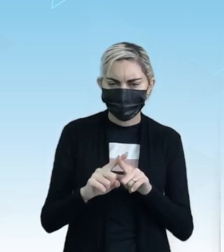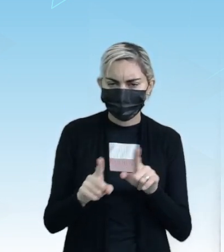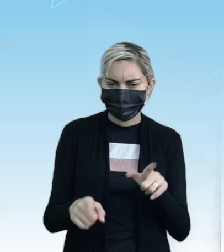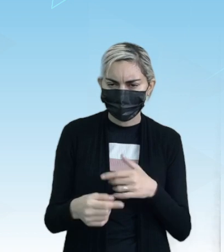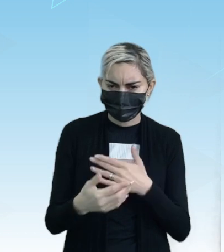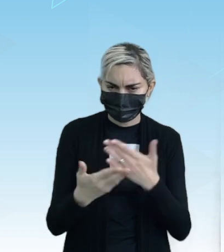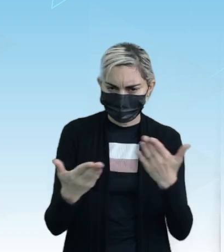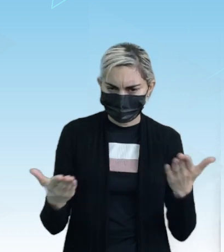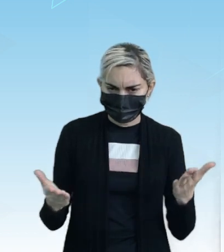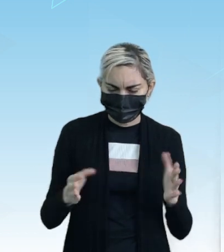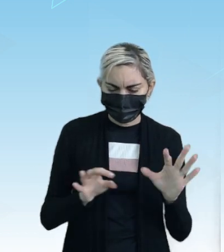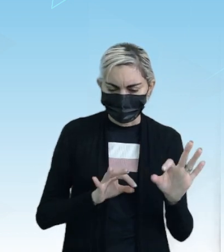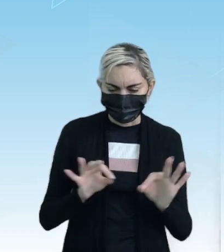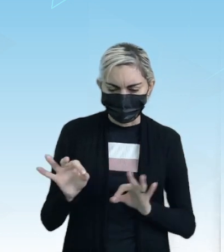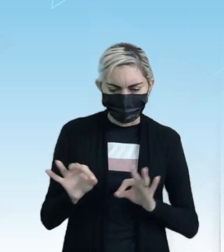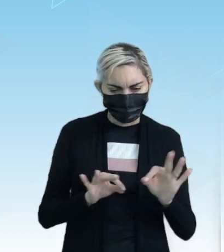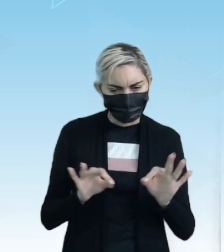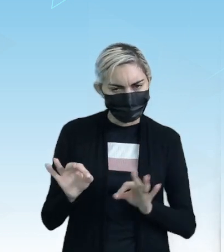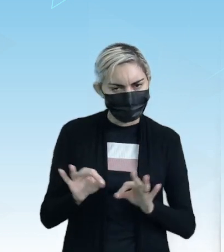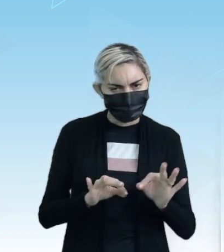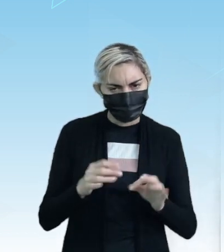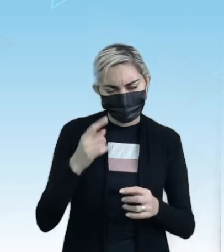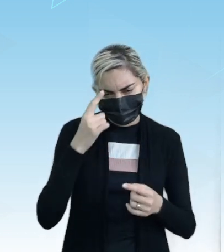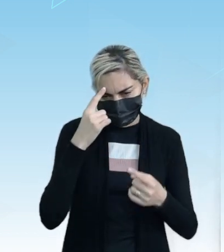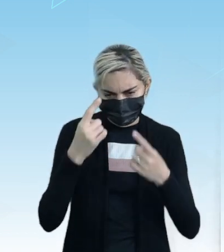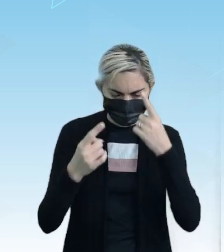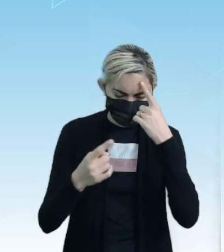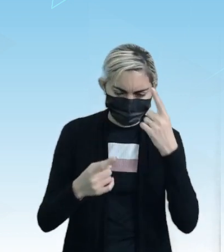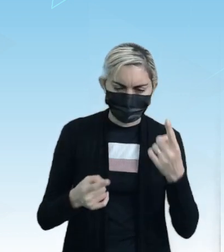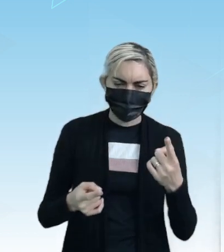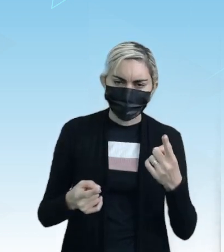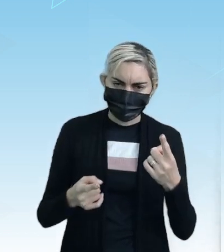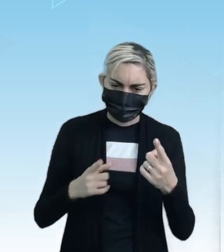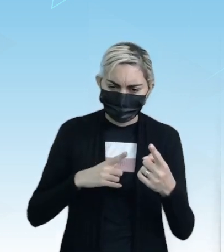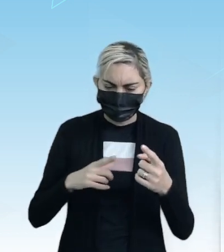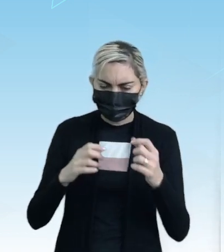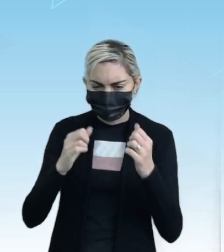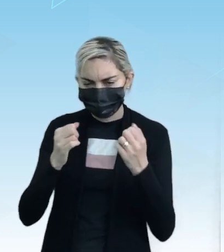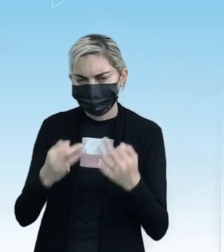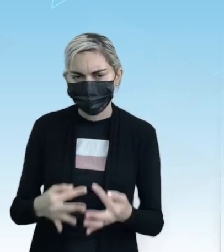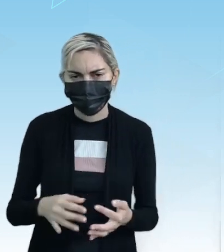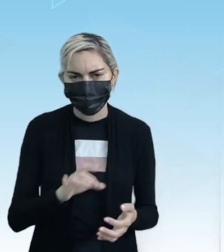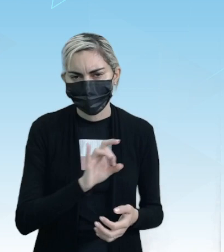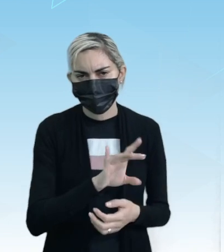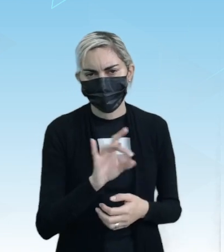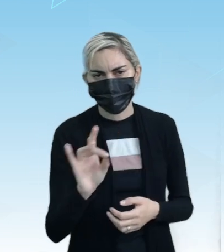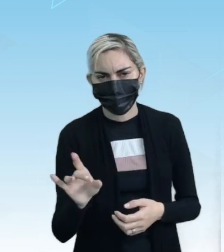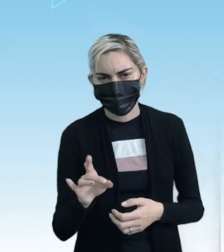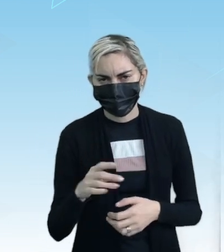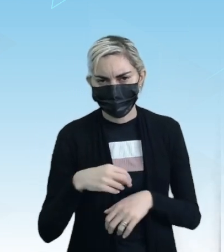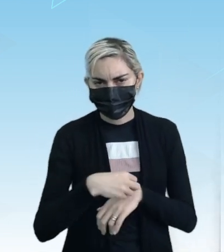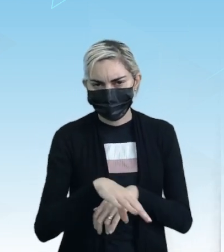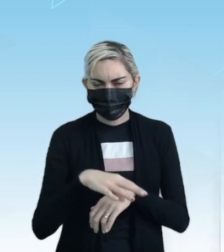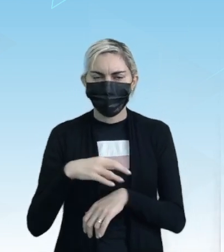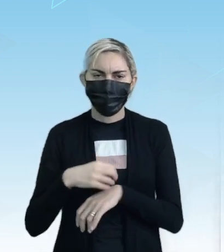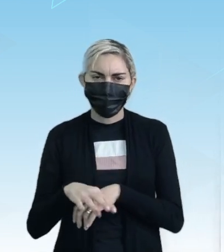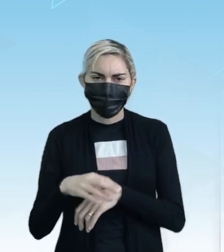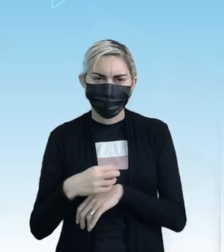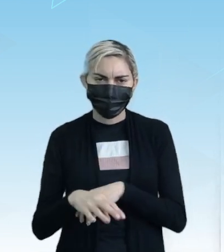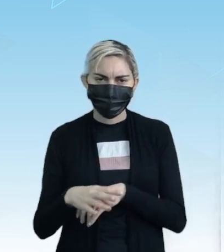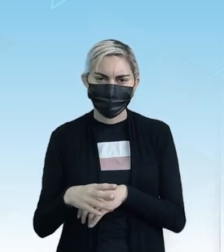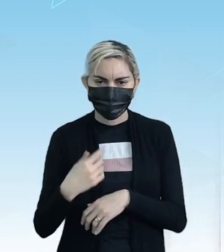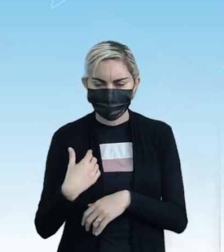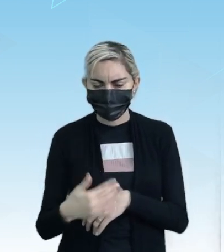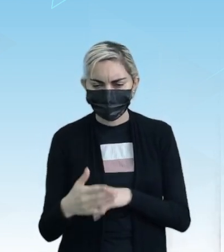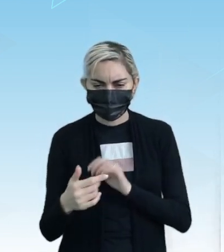caso, pela organização, a ideia aí, estamos justamente cada um dá sua contribuição, cada um